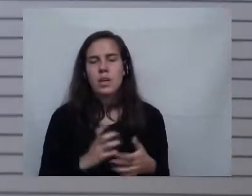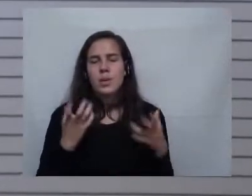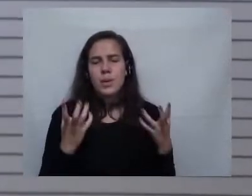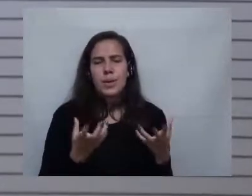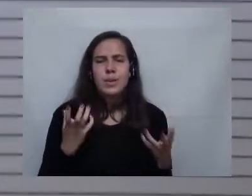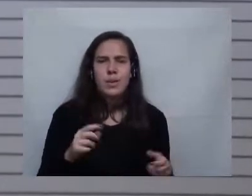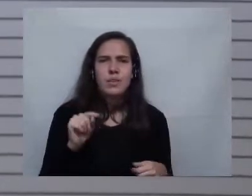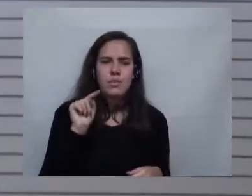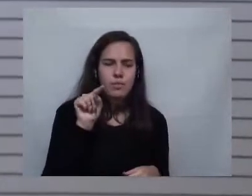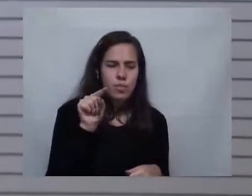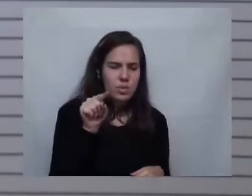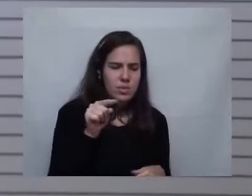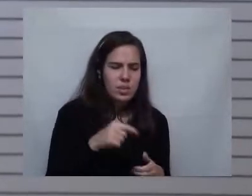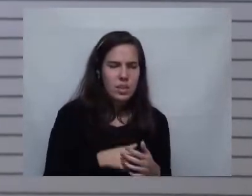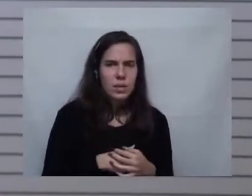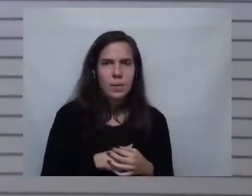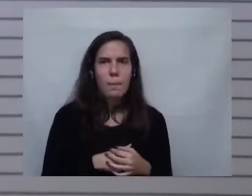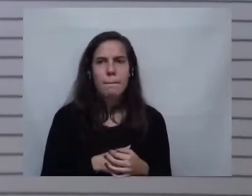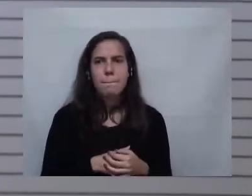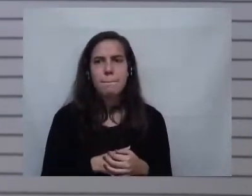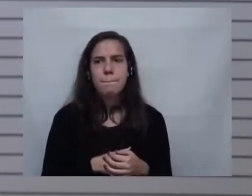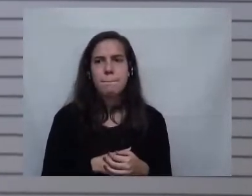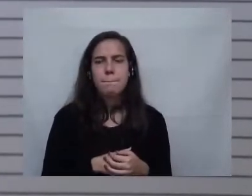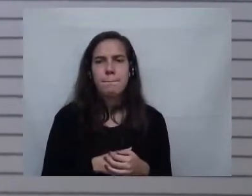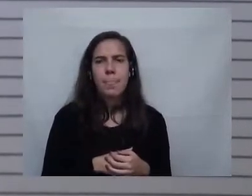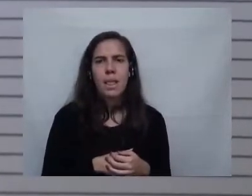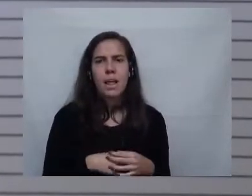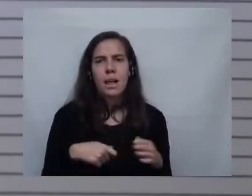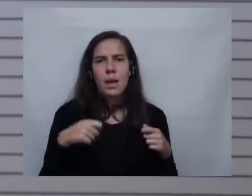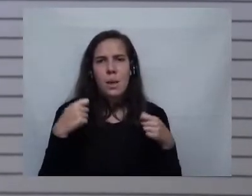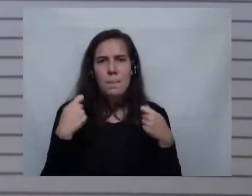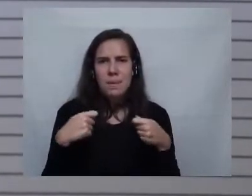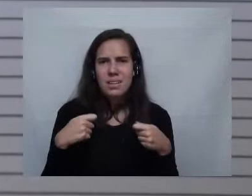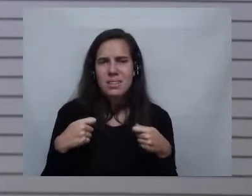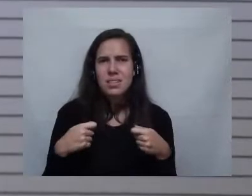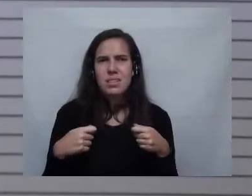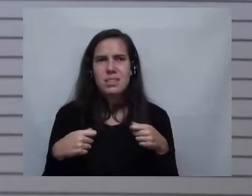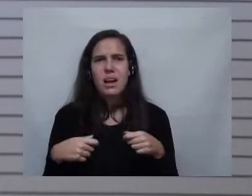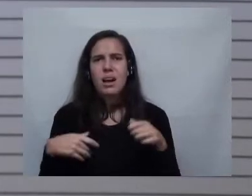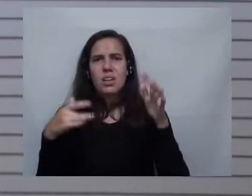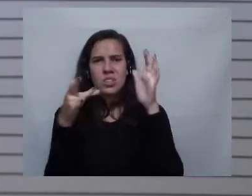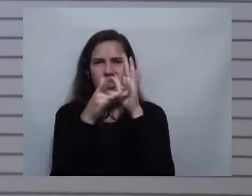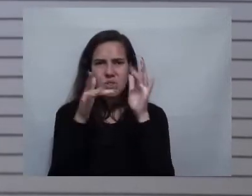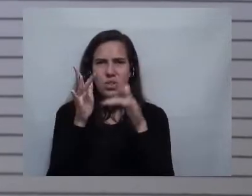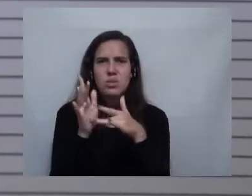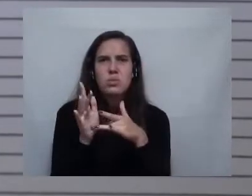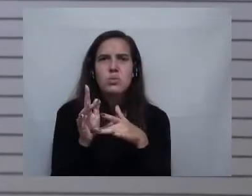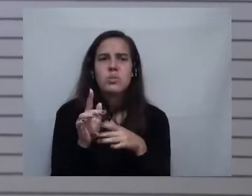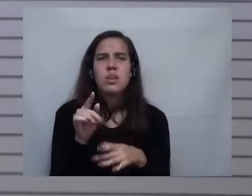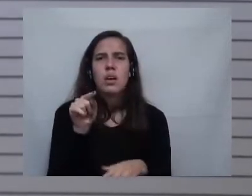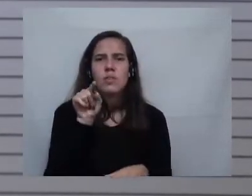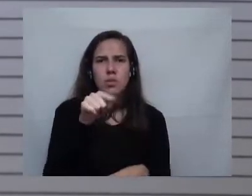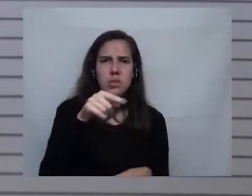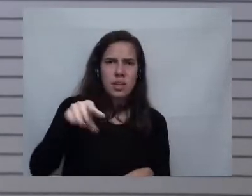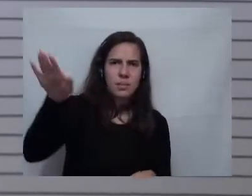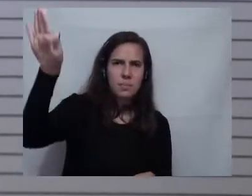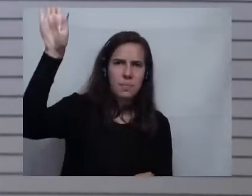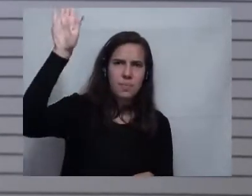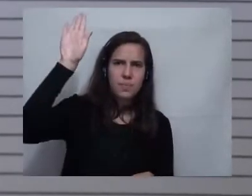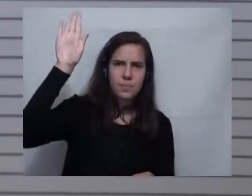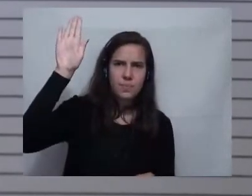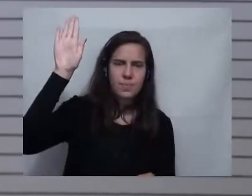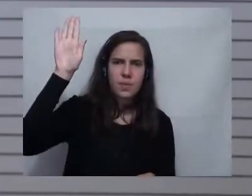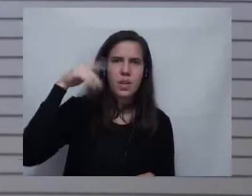que você se você por algum motivo e precisa do nome de Jesus na sua vida que você levantar sua mão